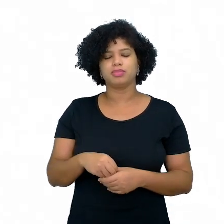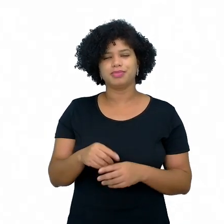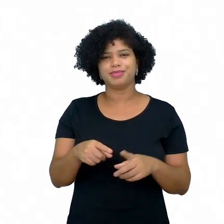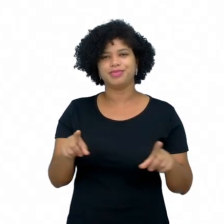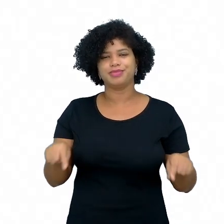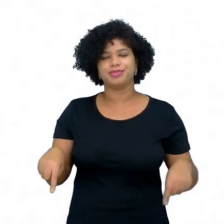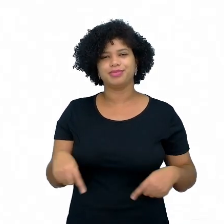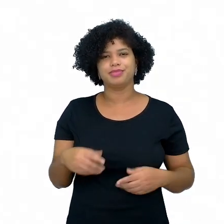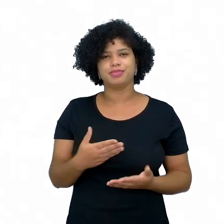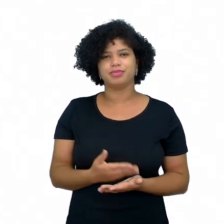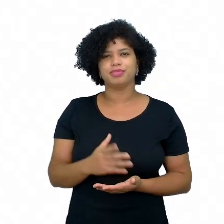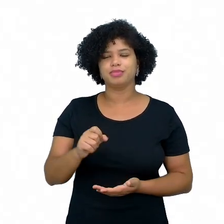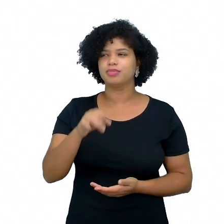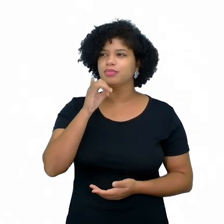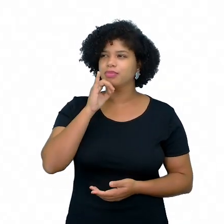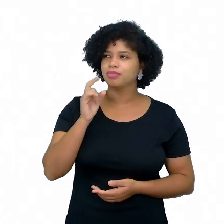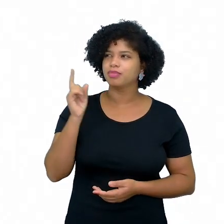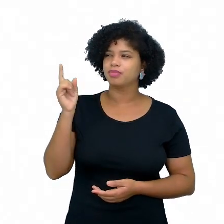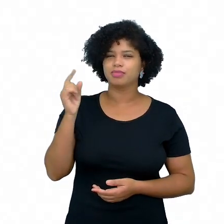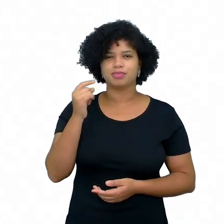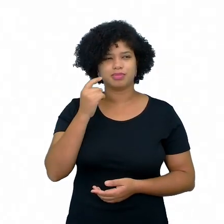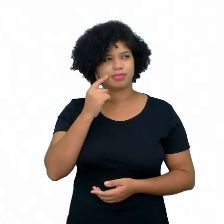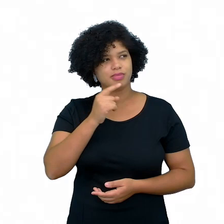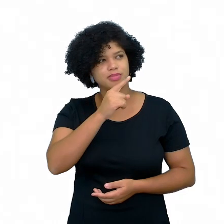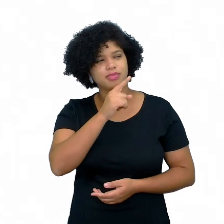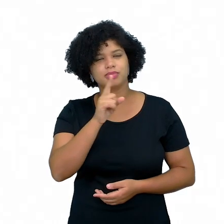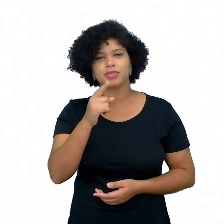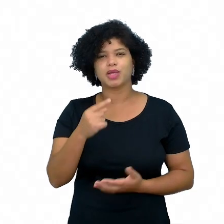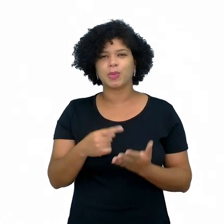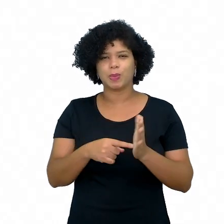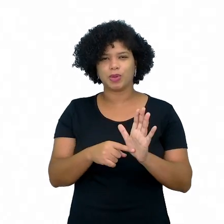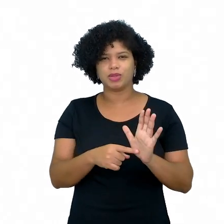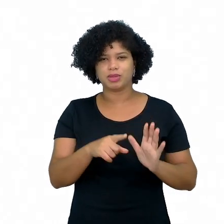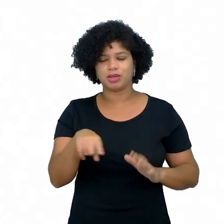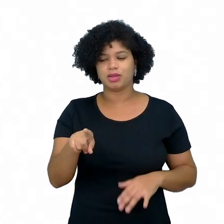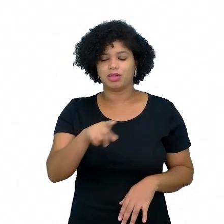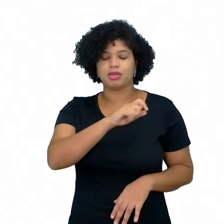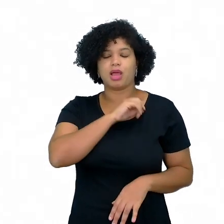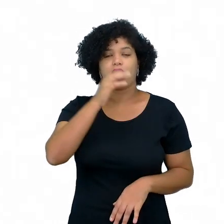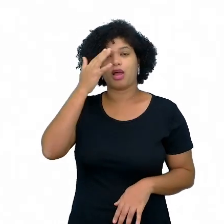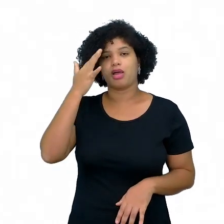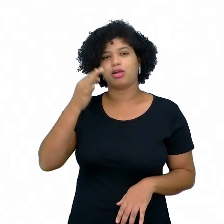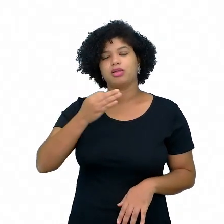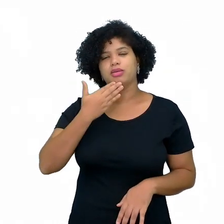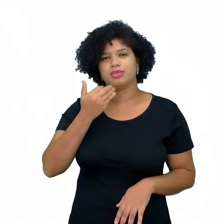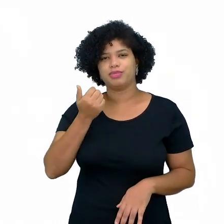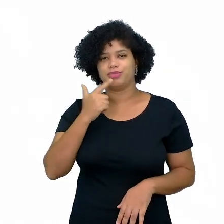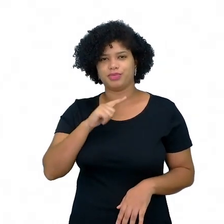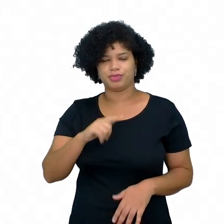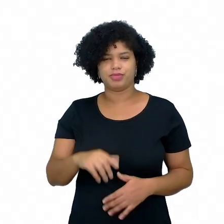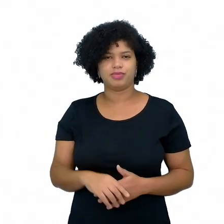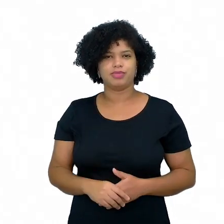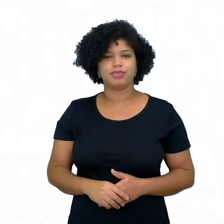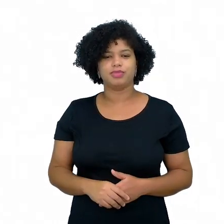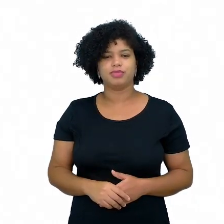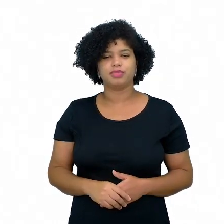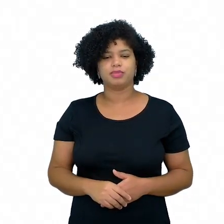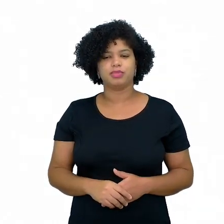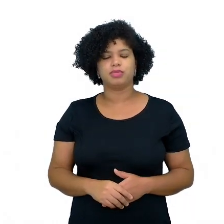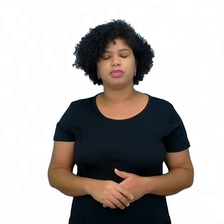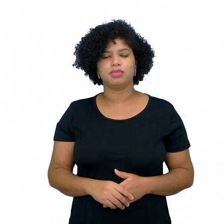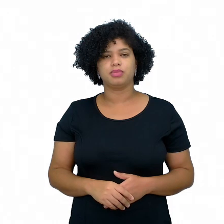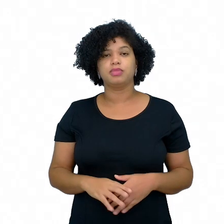como exemplos para, né, consolidar a aprendizagem aí dos nossos alunos. Então,